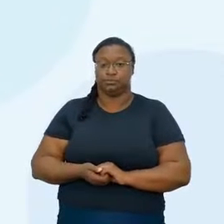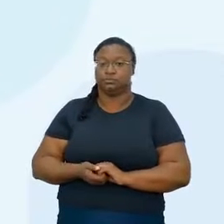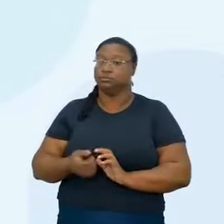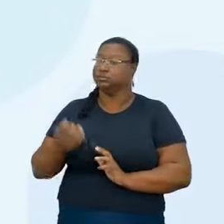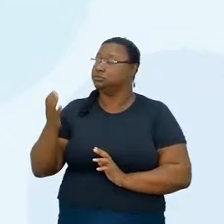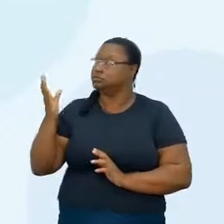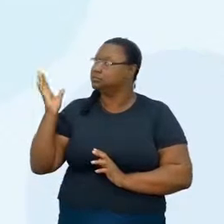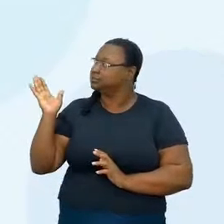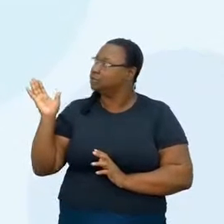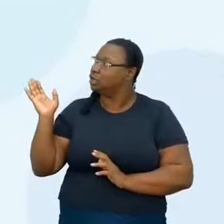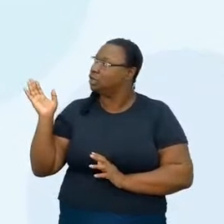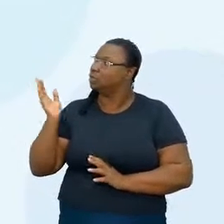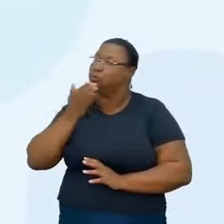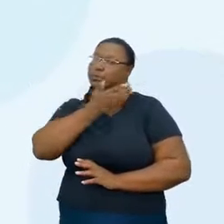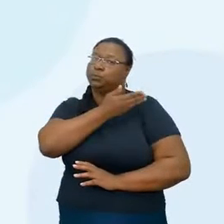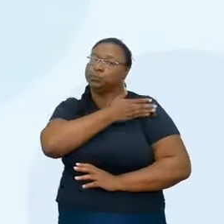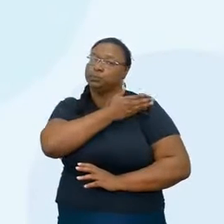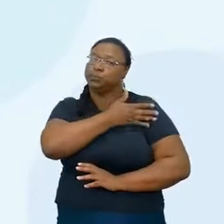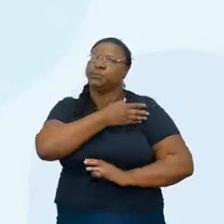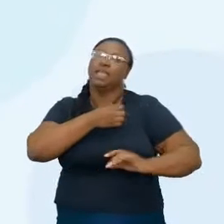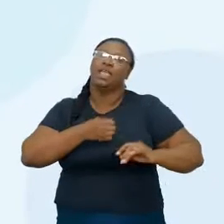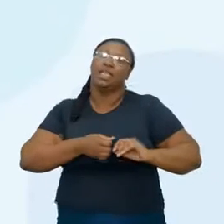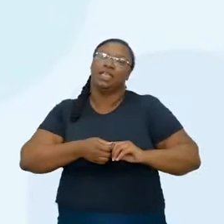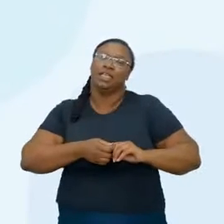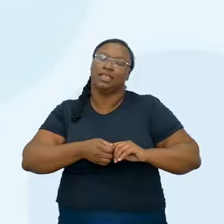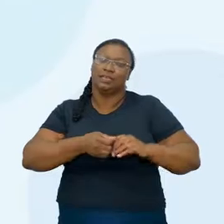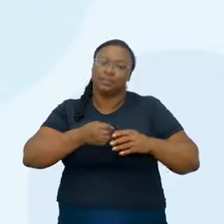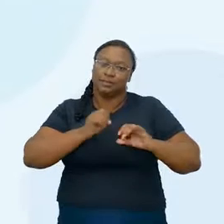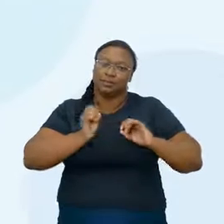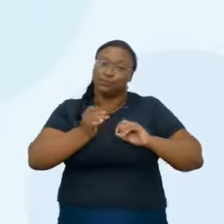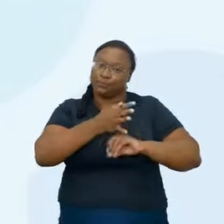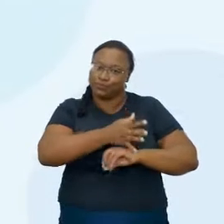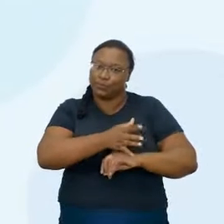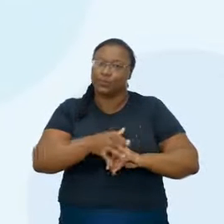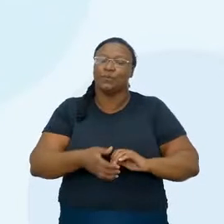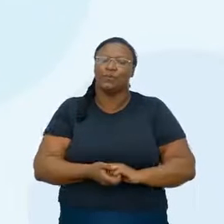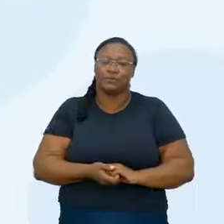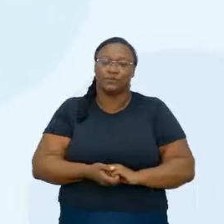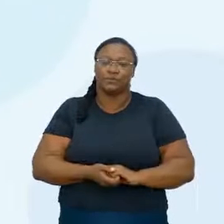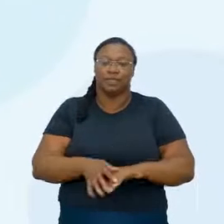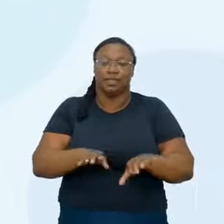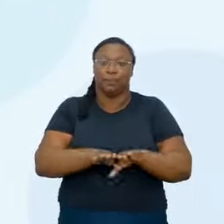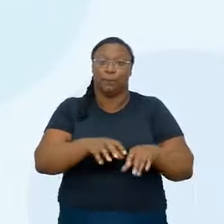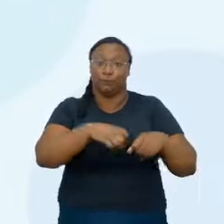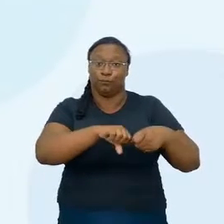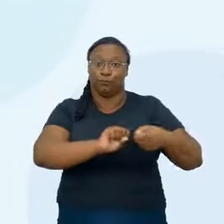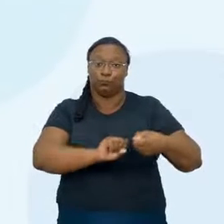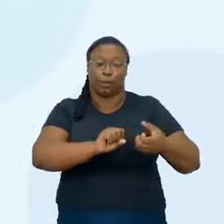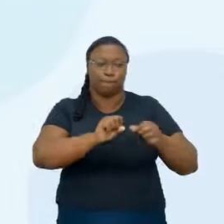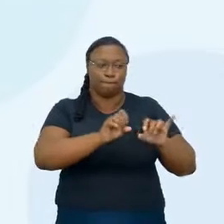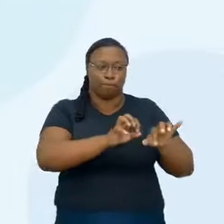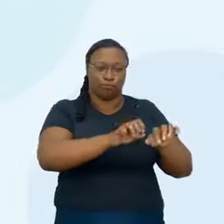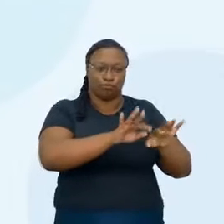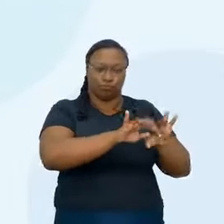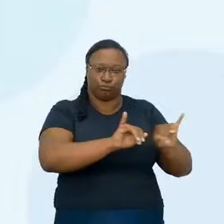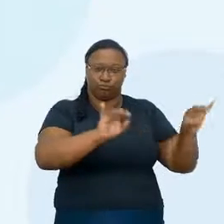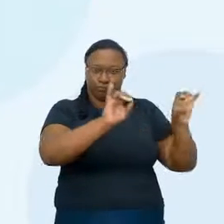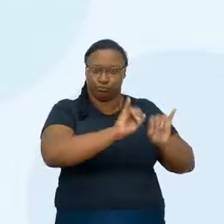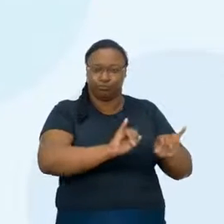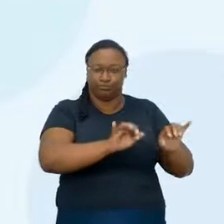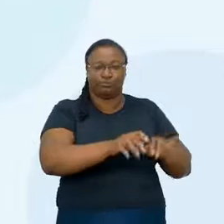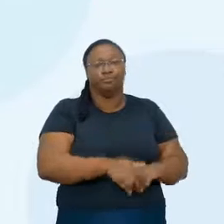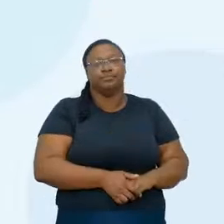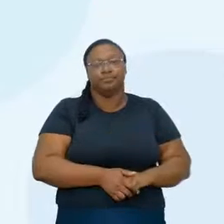Novo Ensino Médio, né, que tem o material disponível, lembrando que também a nossa formação aqui está lá no repositório, né?